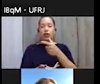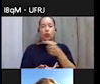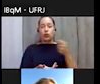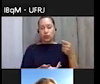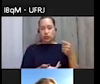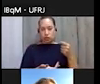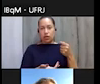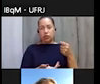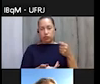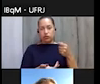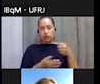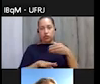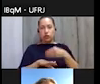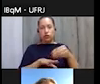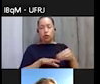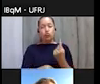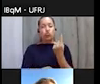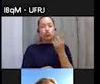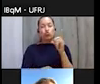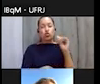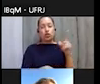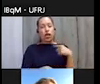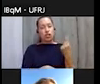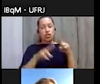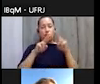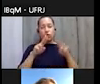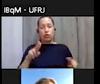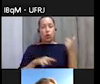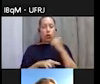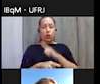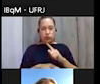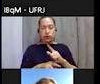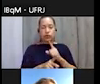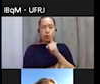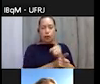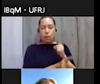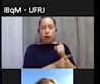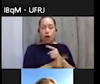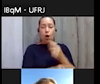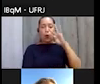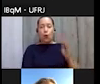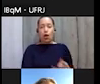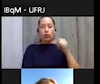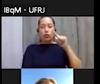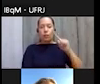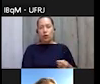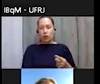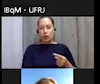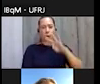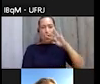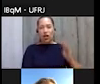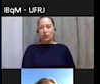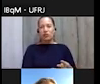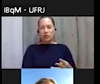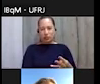em um dia, nós, da Universidade Federal do Rio de Janeiro, conseguimos coletar 4.000 exemplares só numa área de 70